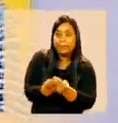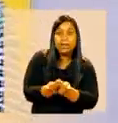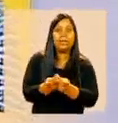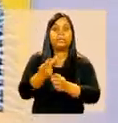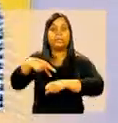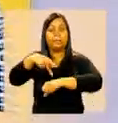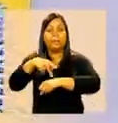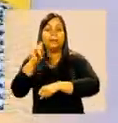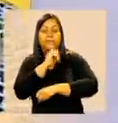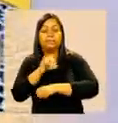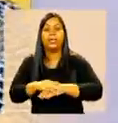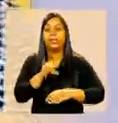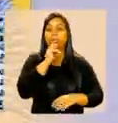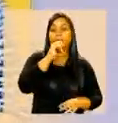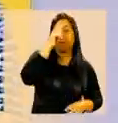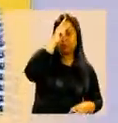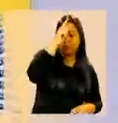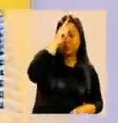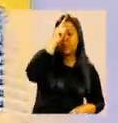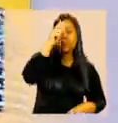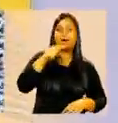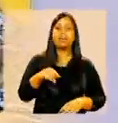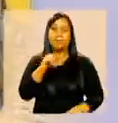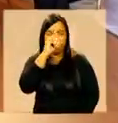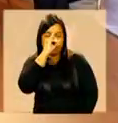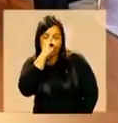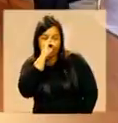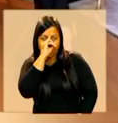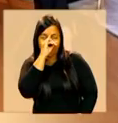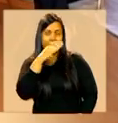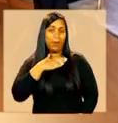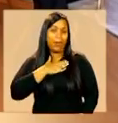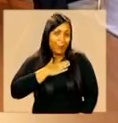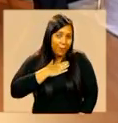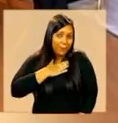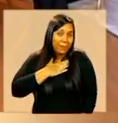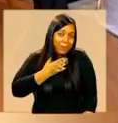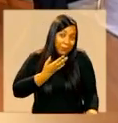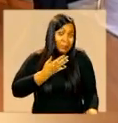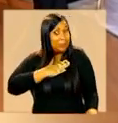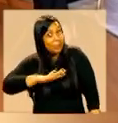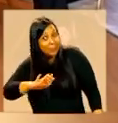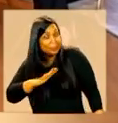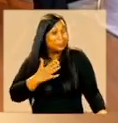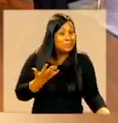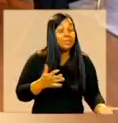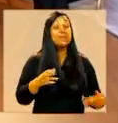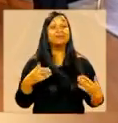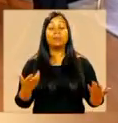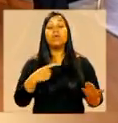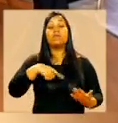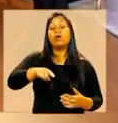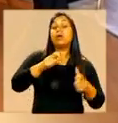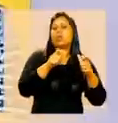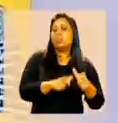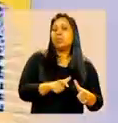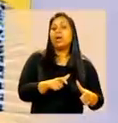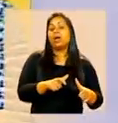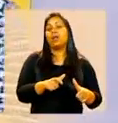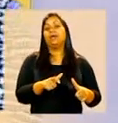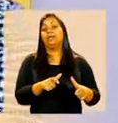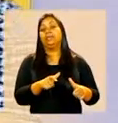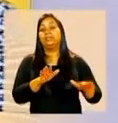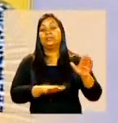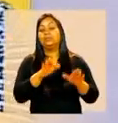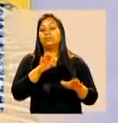assim. Na Alemanha, o joelho de porco, ai meu Deus, será que eu vou ter que comer isso? Eu não sei se eu gosto disso. Mas isso, ir a lugares que às vezes estão